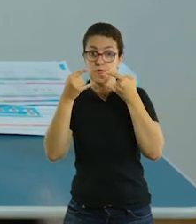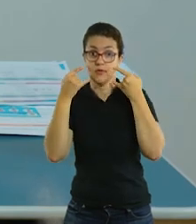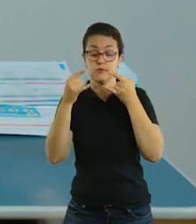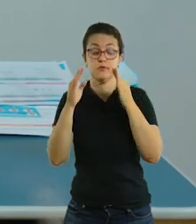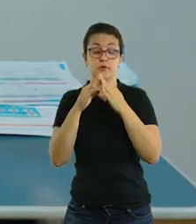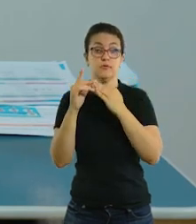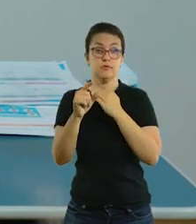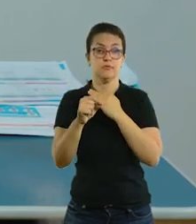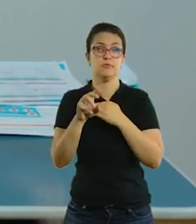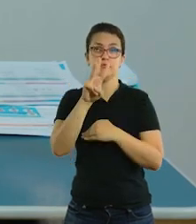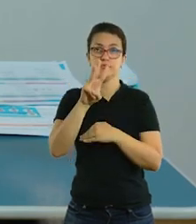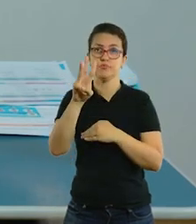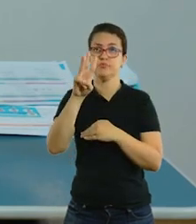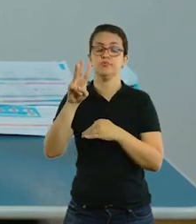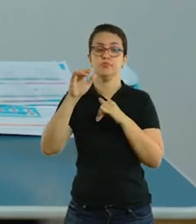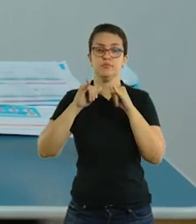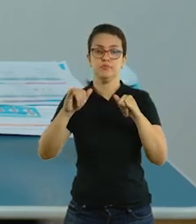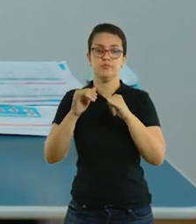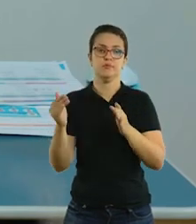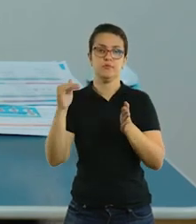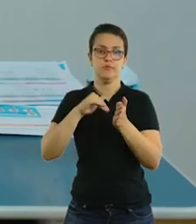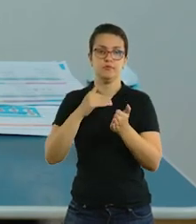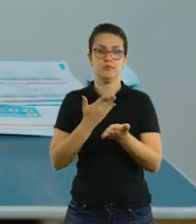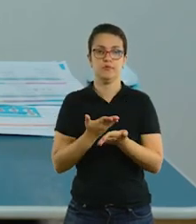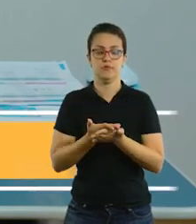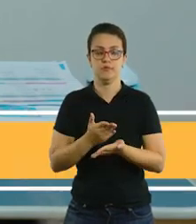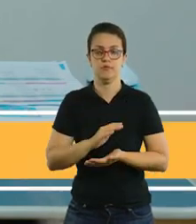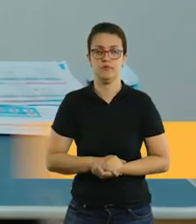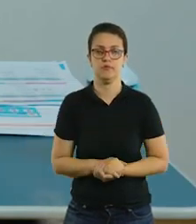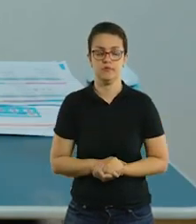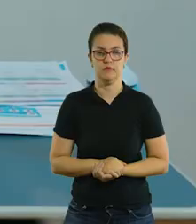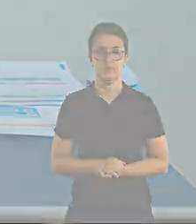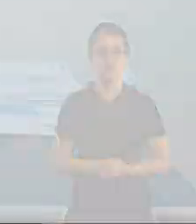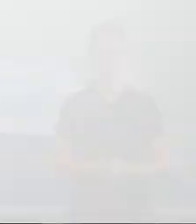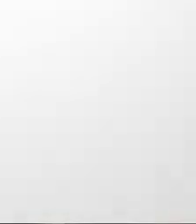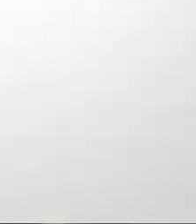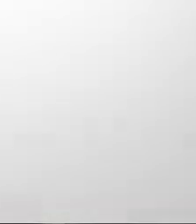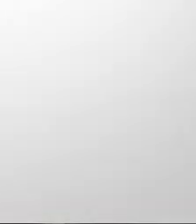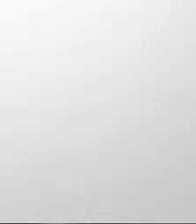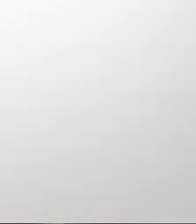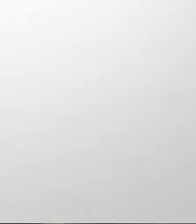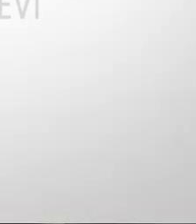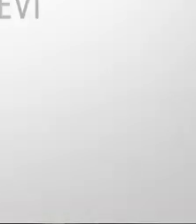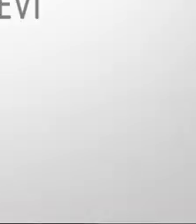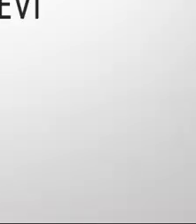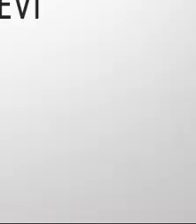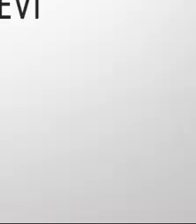máscara se precisar sair de casa, compartilhar o link com todos os colegas e até a próxima!